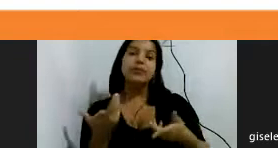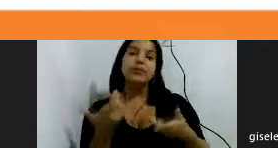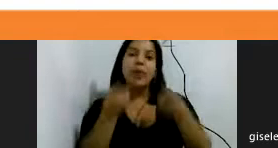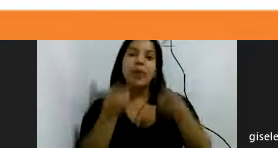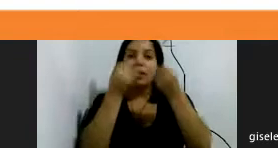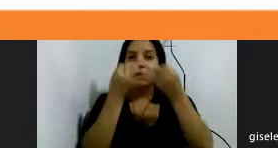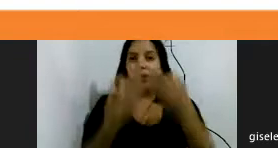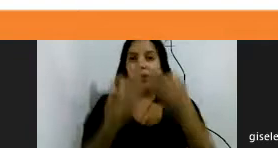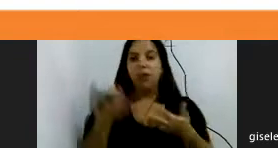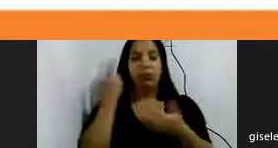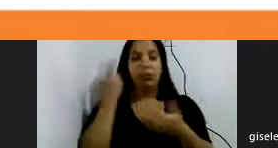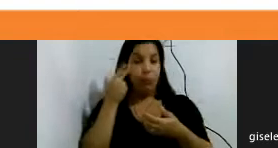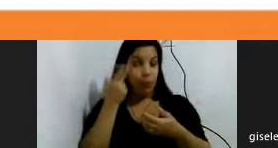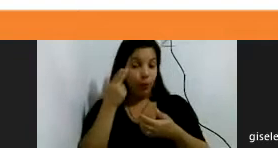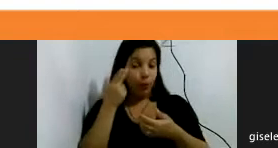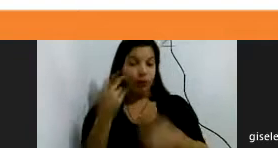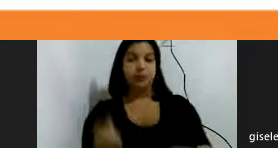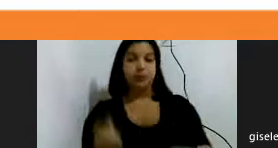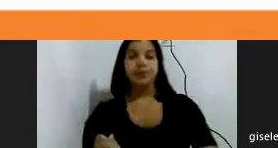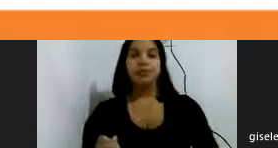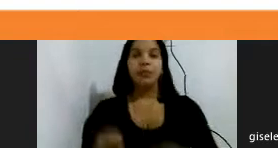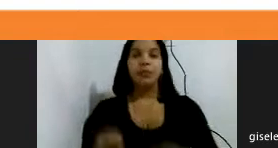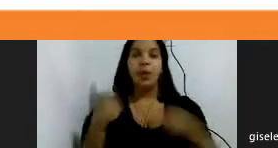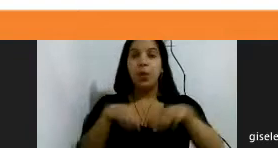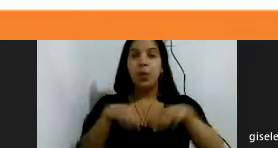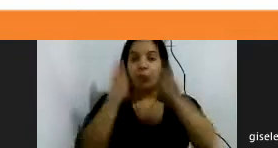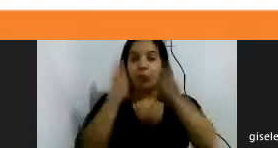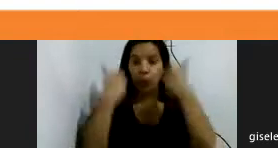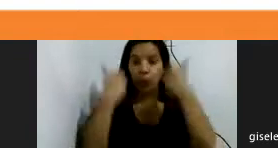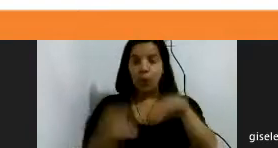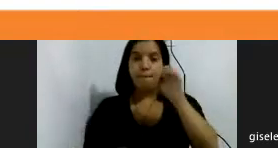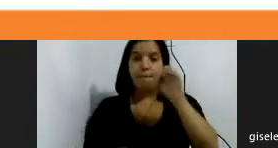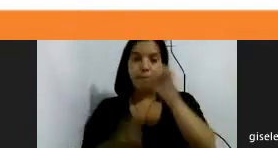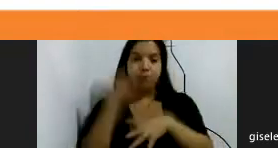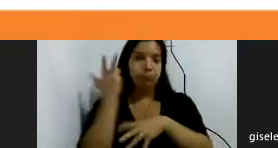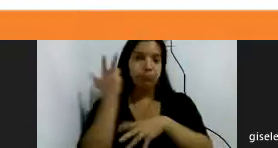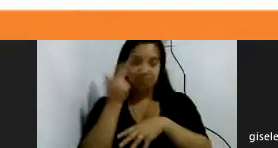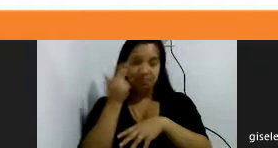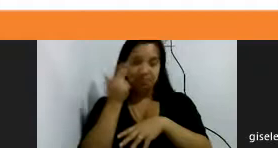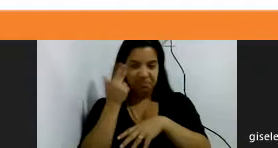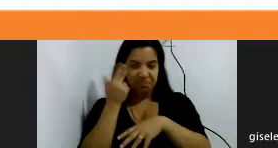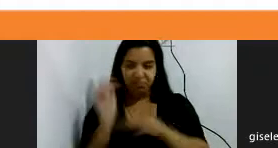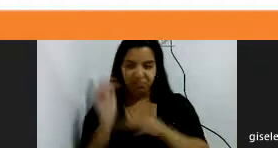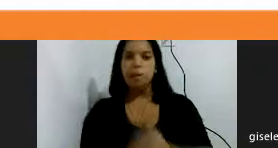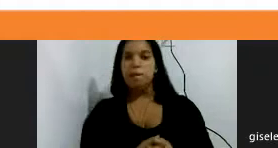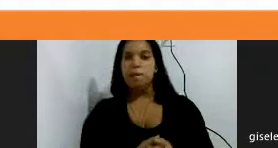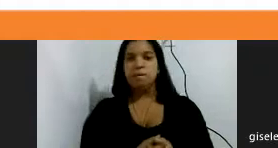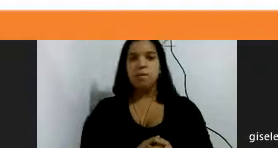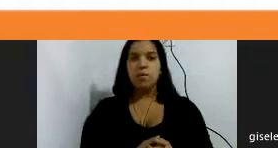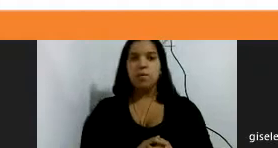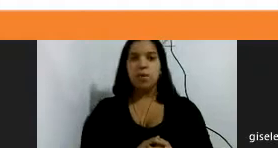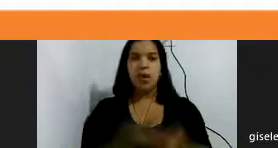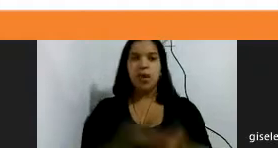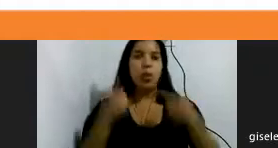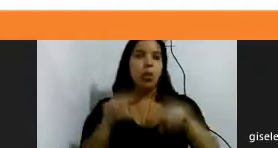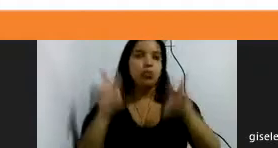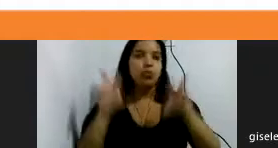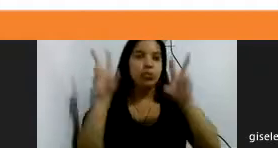forma natural. Então, aqui a gente tem anticorpos produzidos naturalmente contra certo